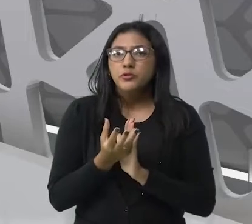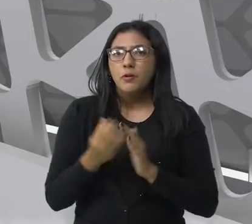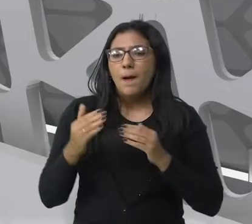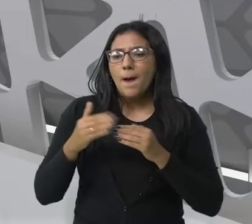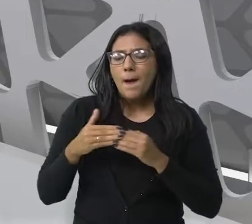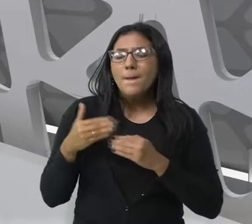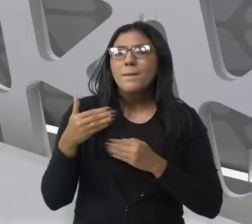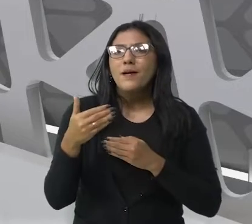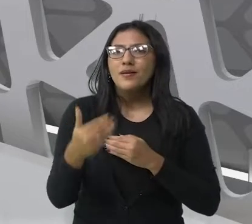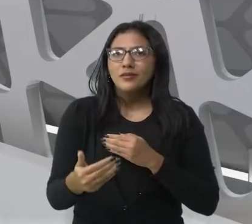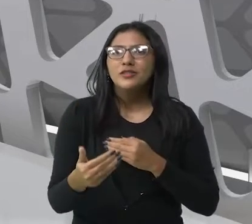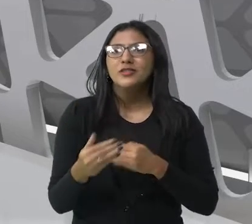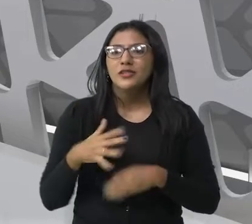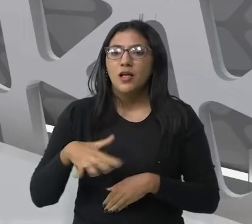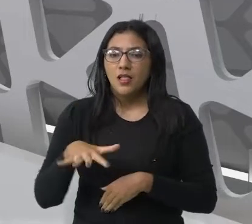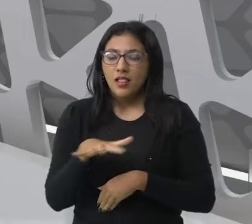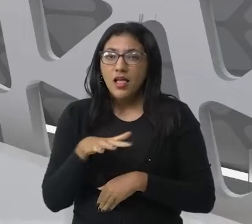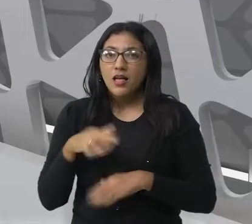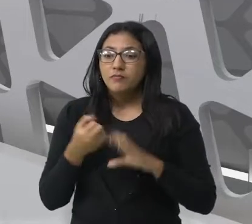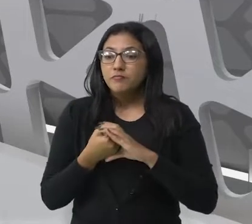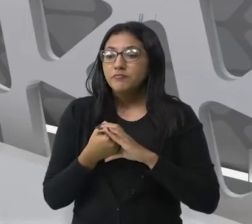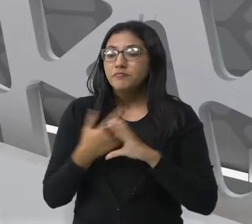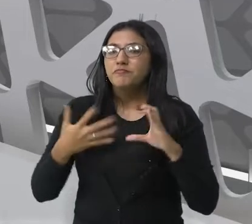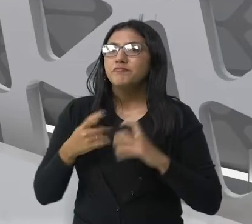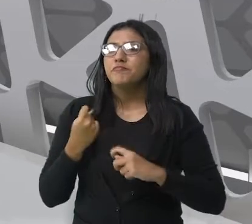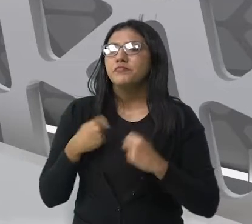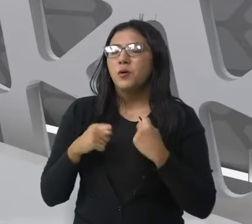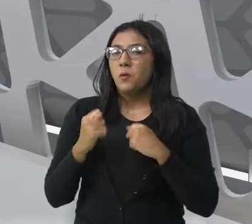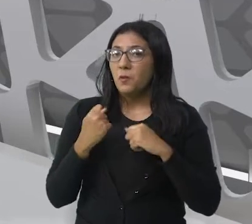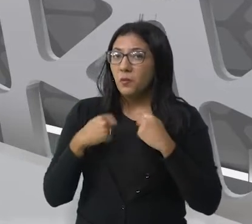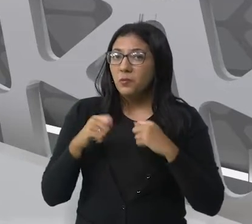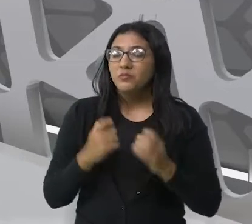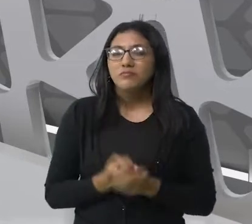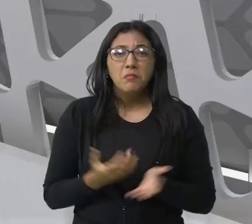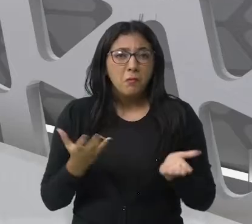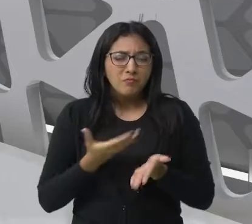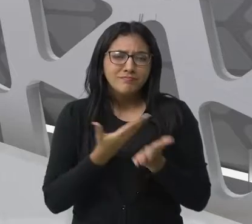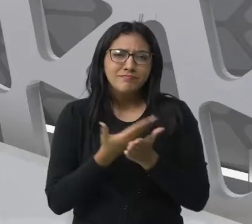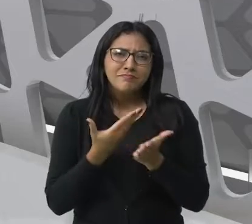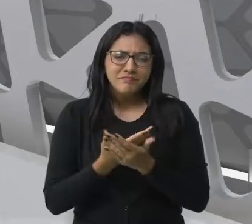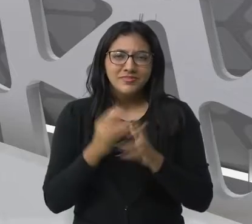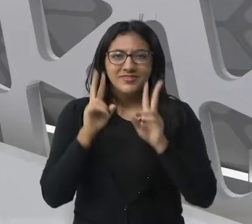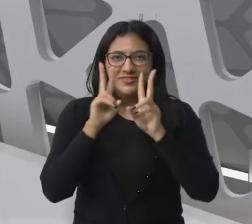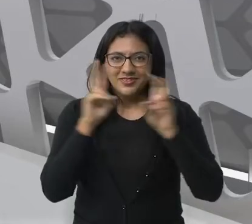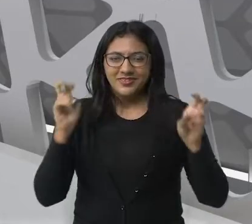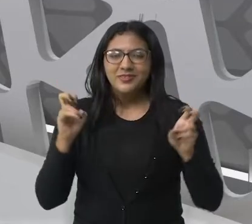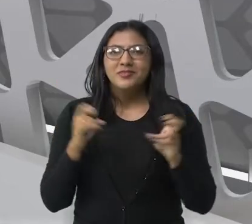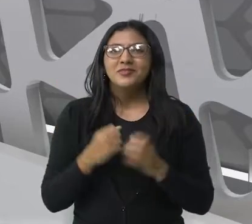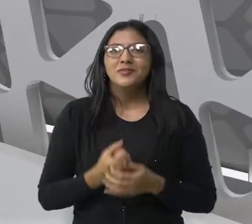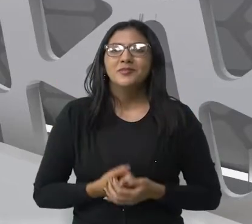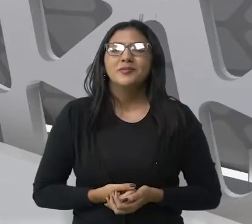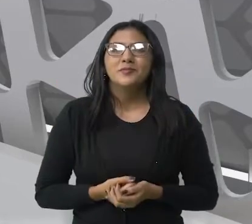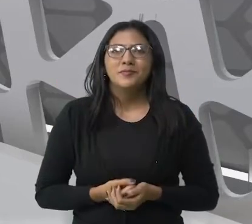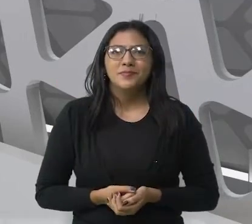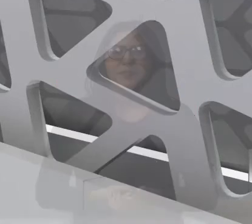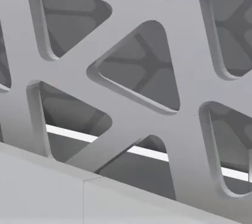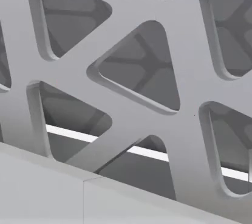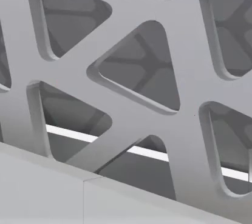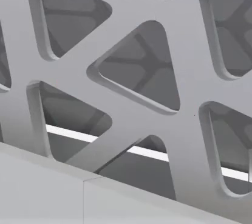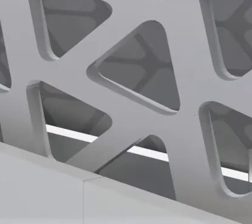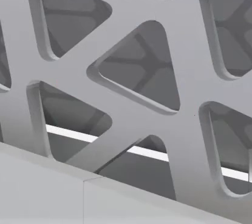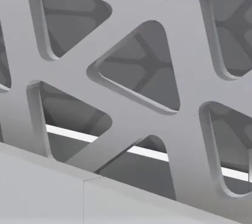dos aspectos econômicos, tá? Então, nós iremos estudar, a partir de agora, esses conteúdos na nossa